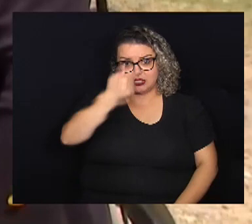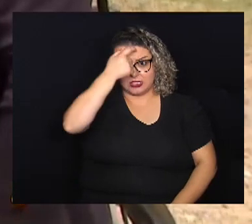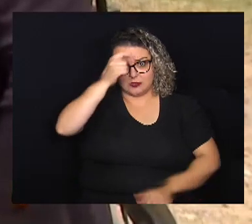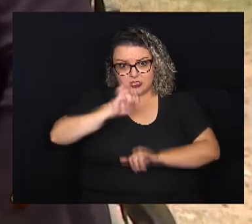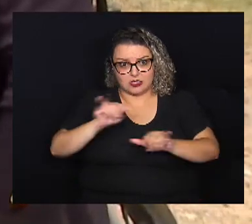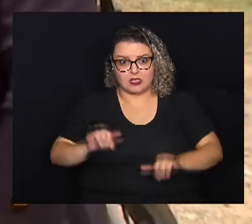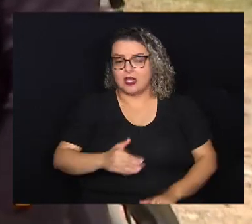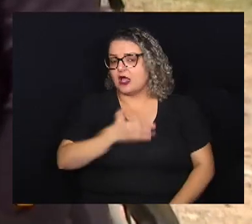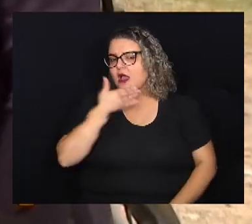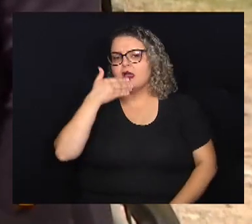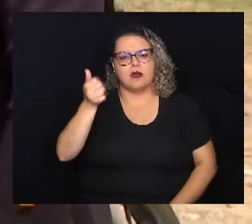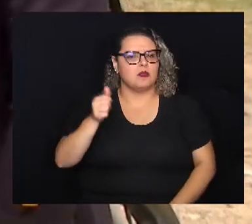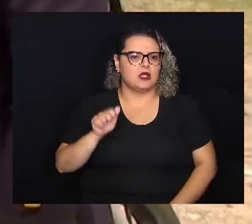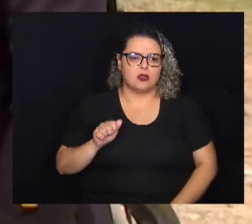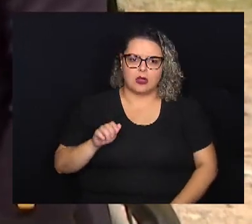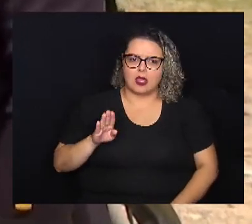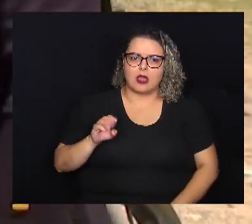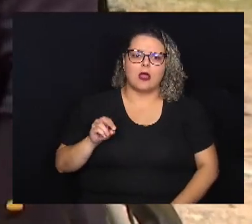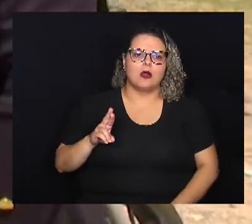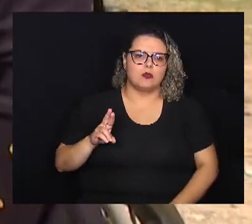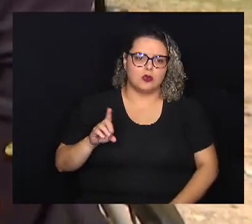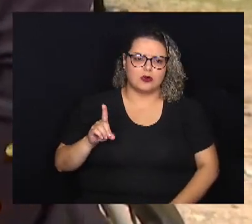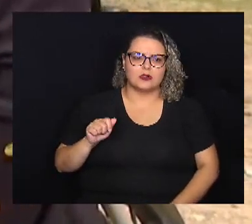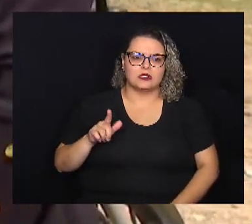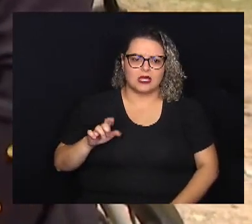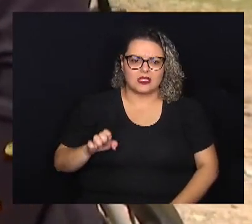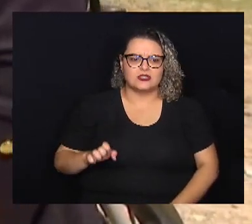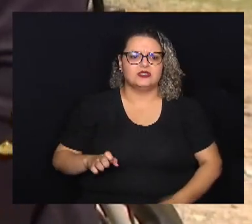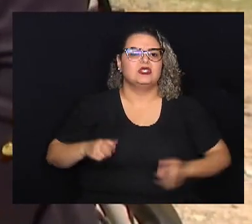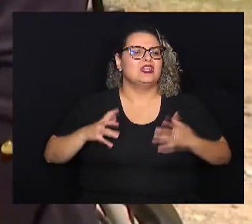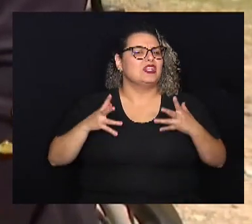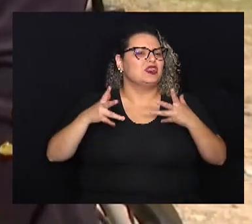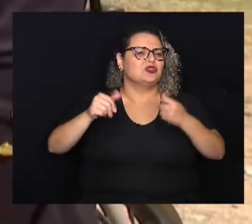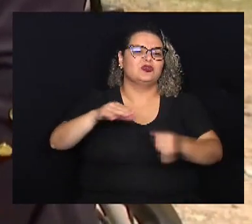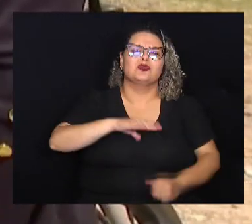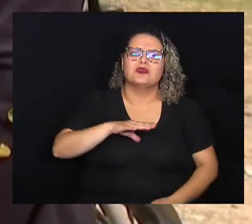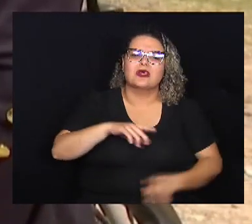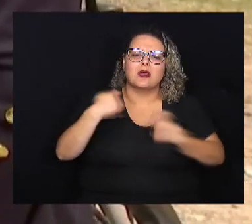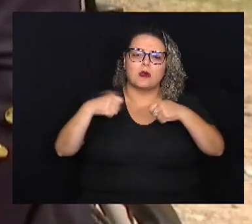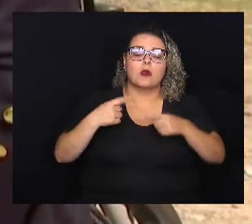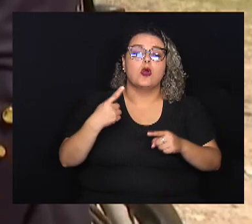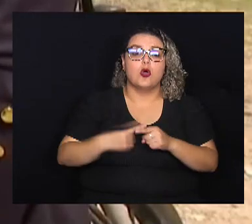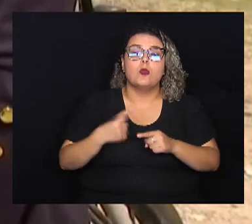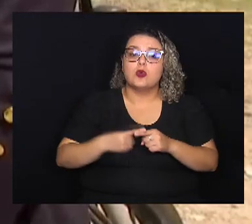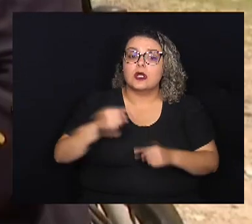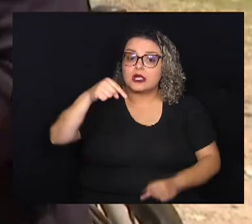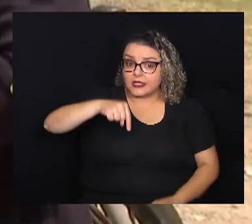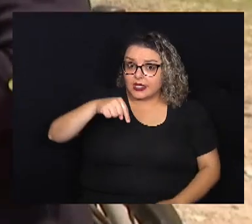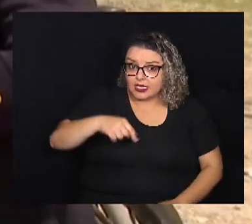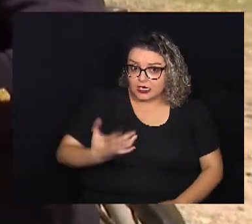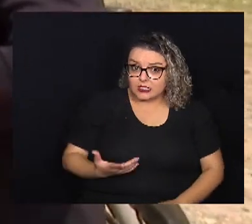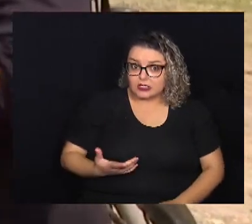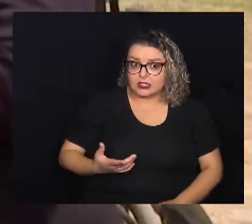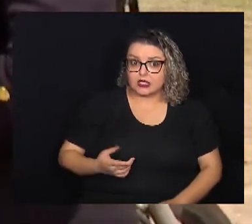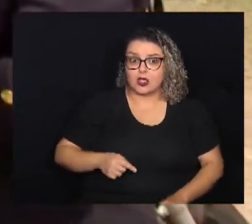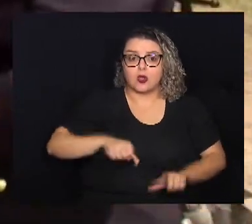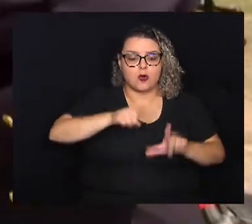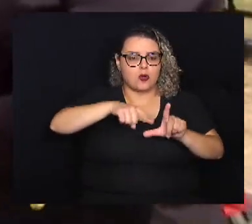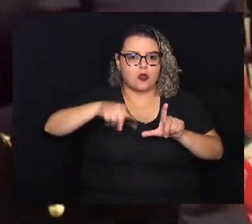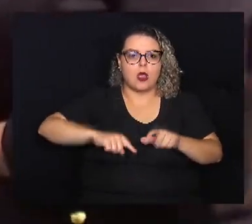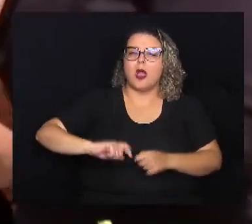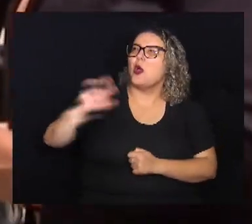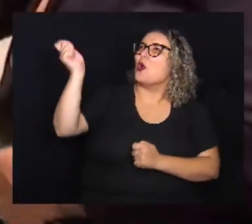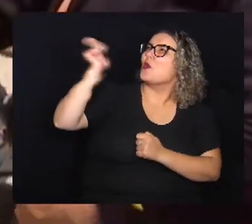Essa é a melhor abordagem que vocês teriam que abrangir ela em Campinas todo, porque aqui o índice de gente empinando